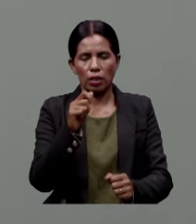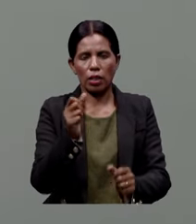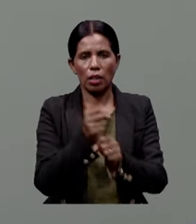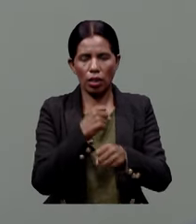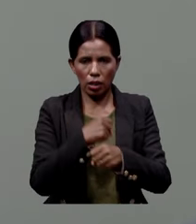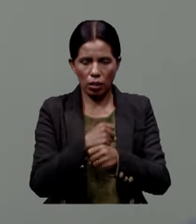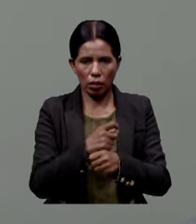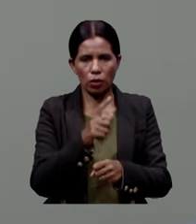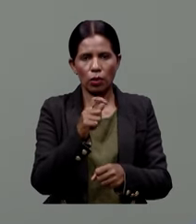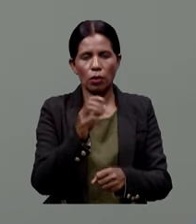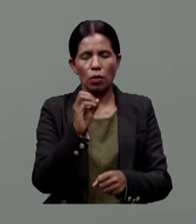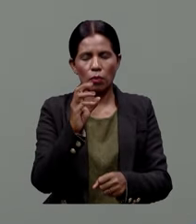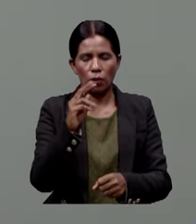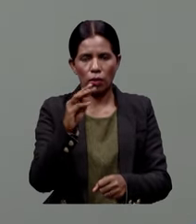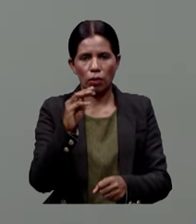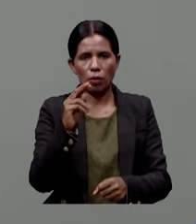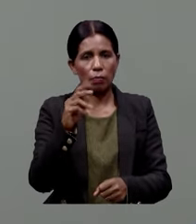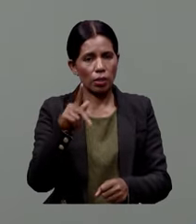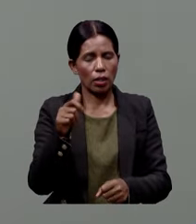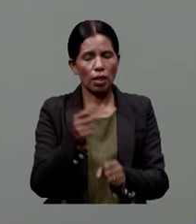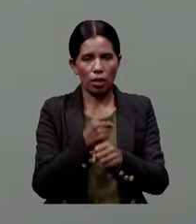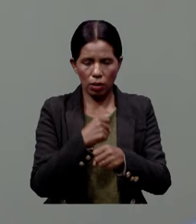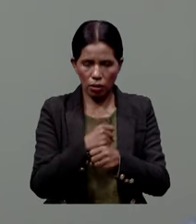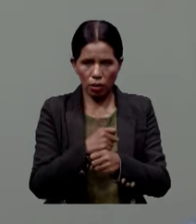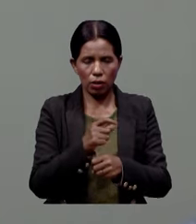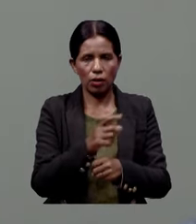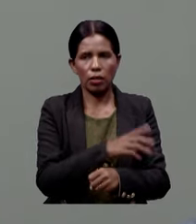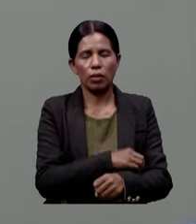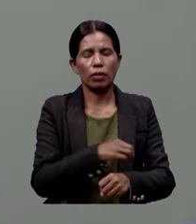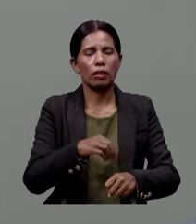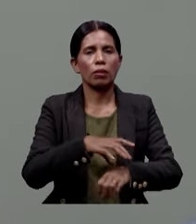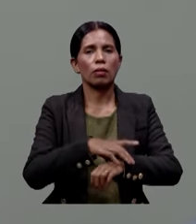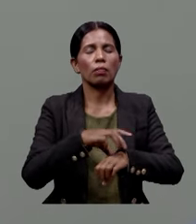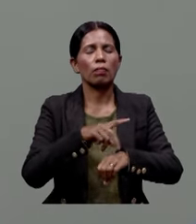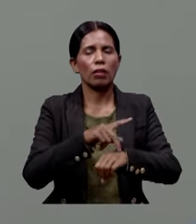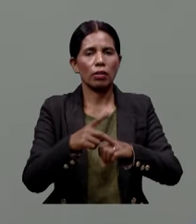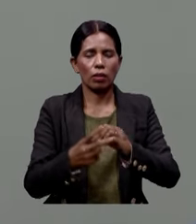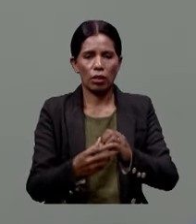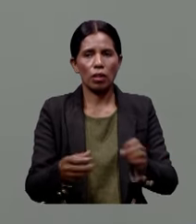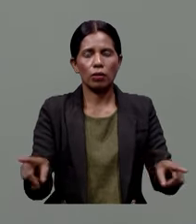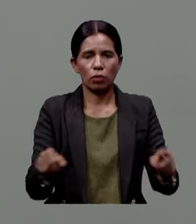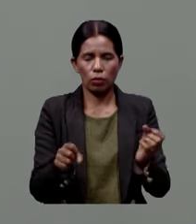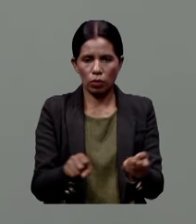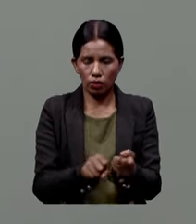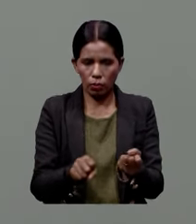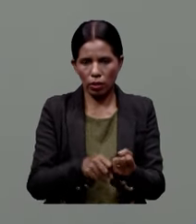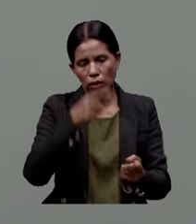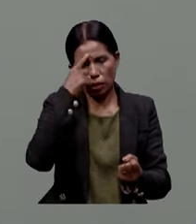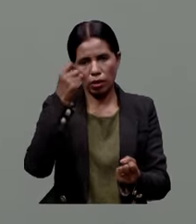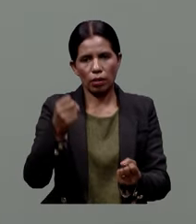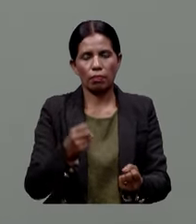ba governação sede terras propriedades pronto ato suporta tamba ato hanu indit